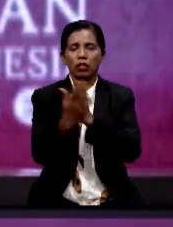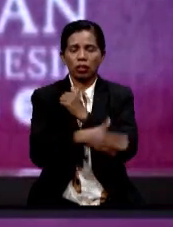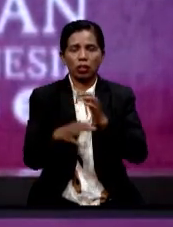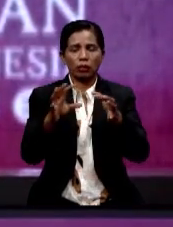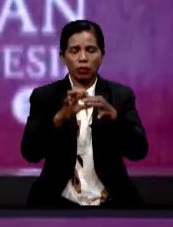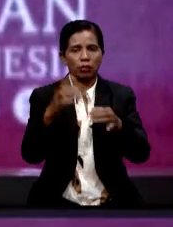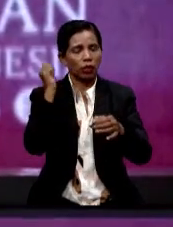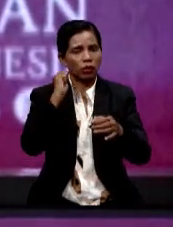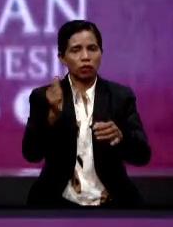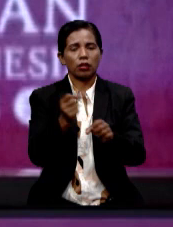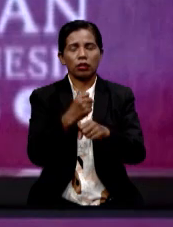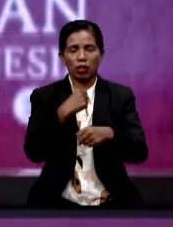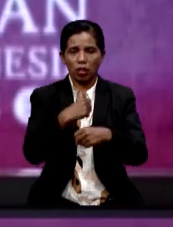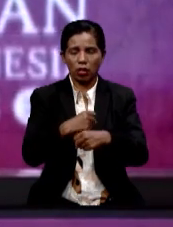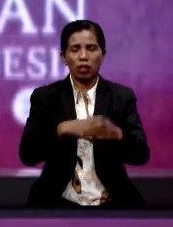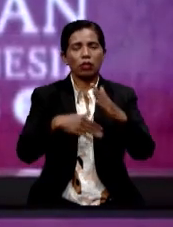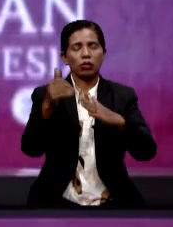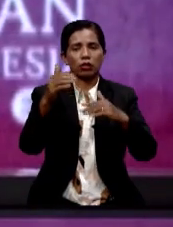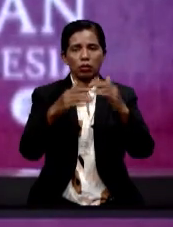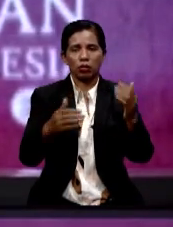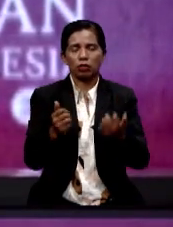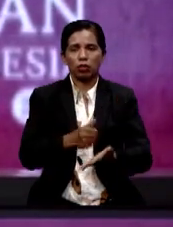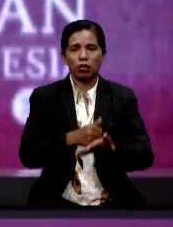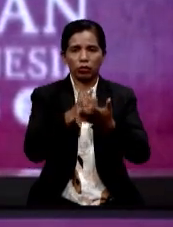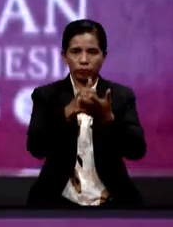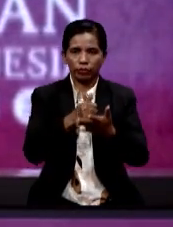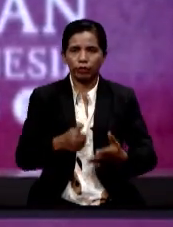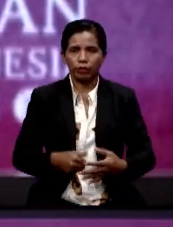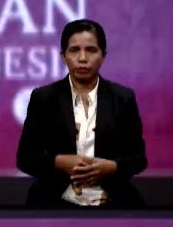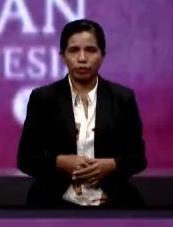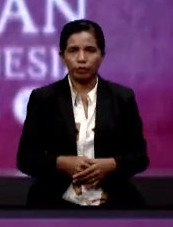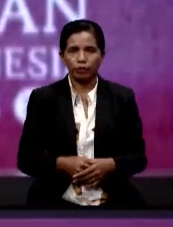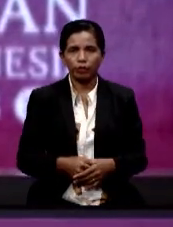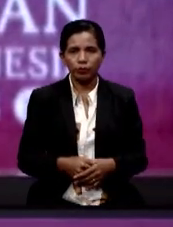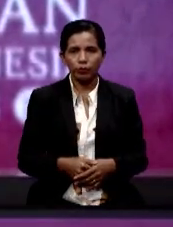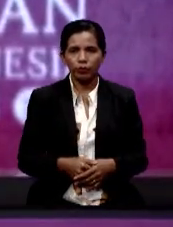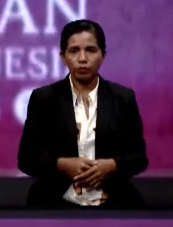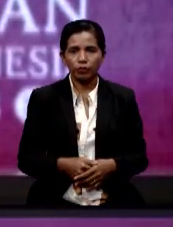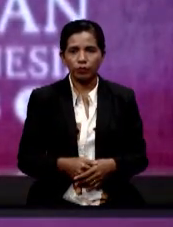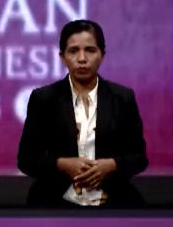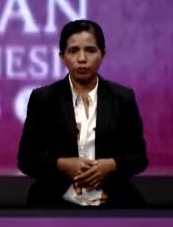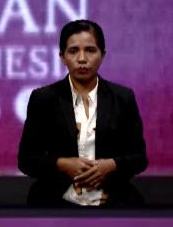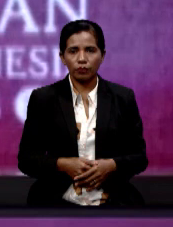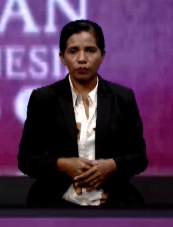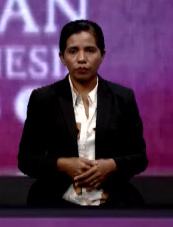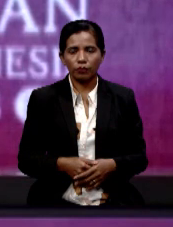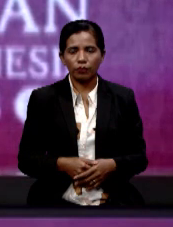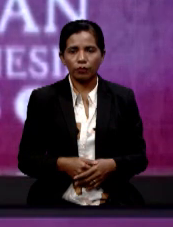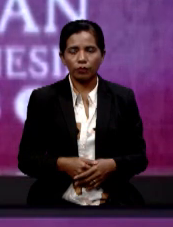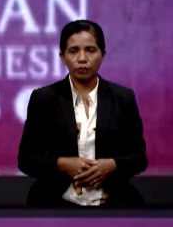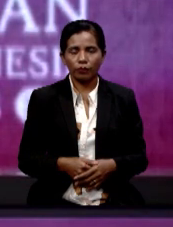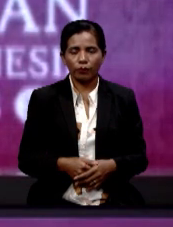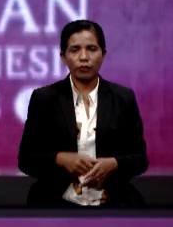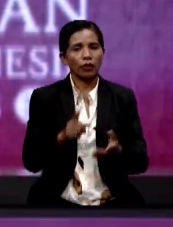e a construção ponte entendimento. In building bridges of understandings. E a